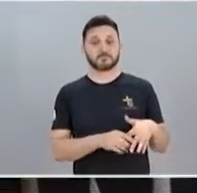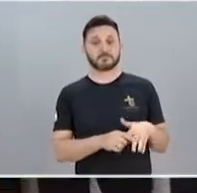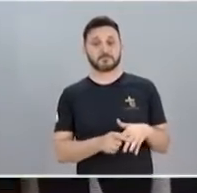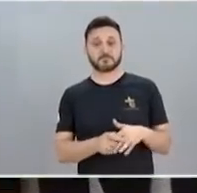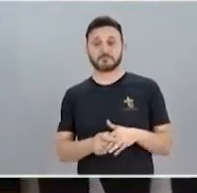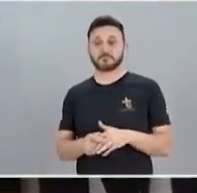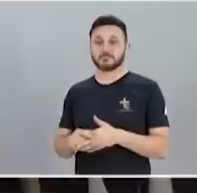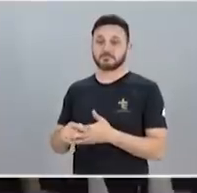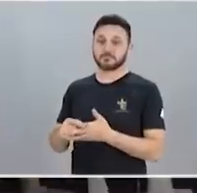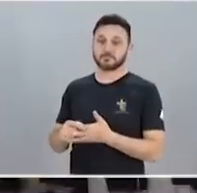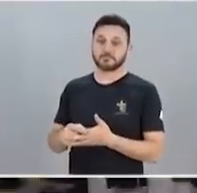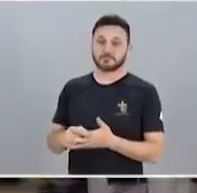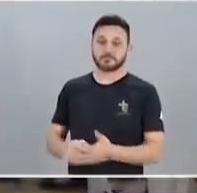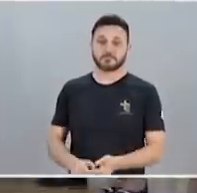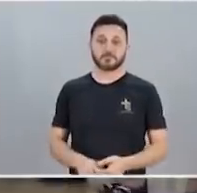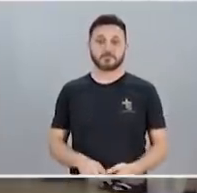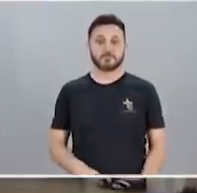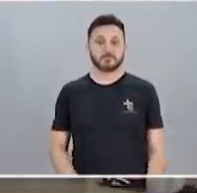dor ou